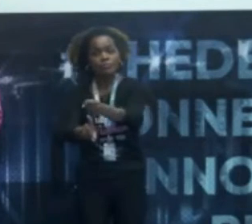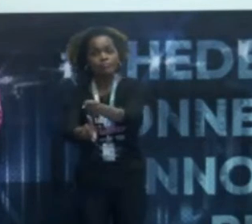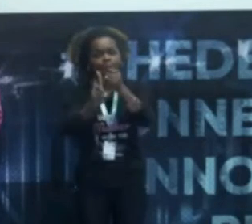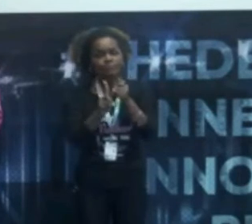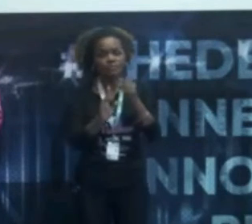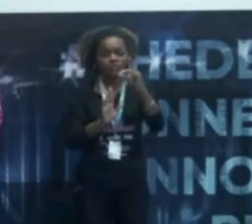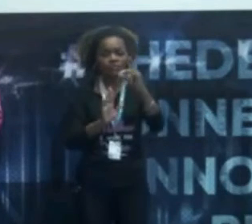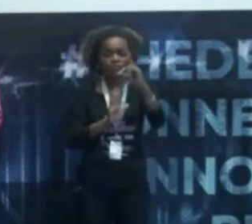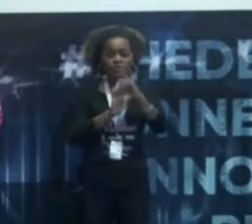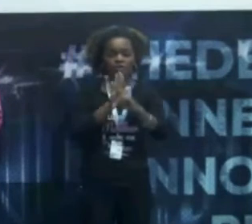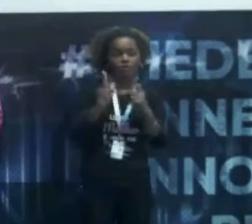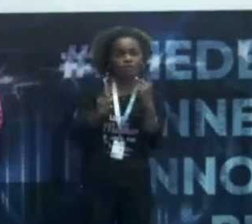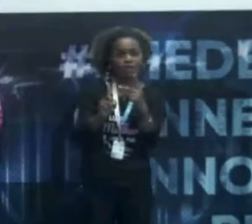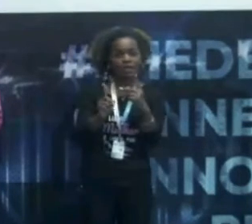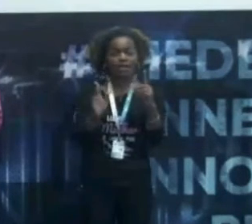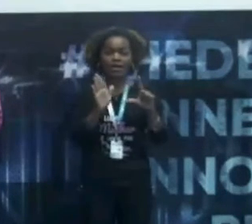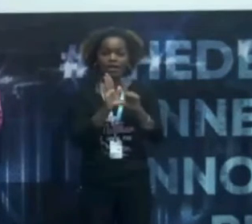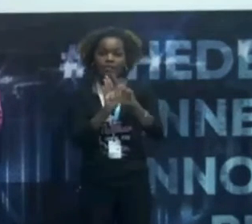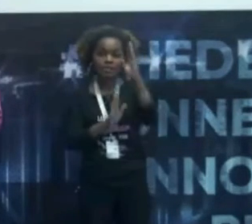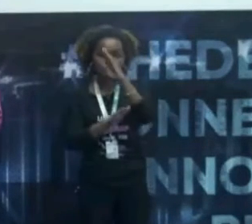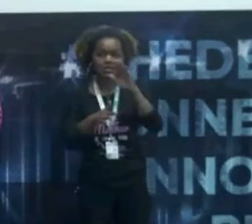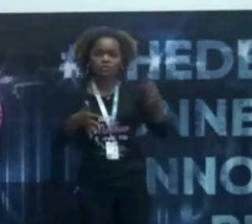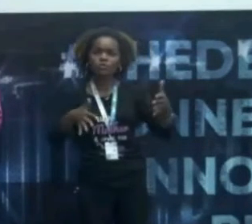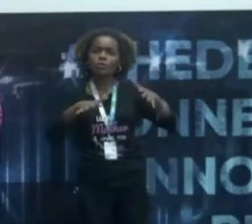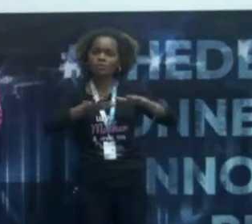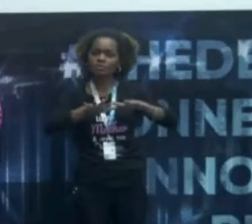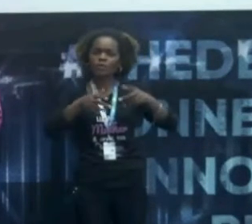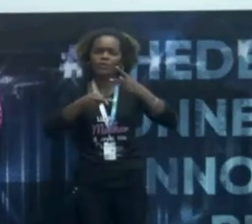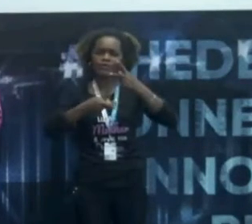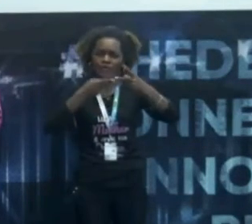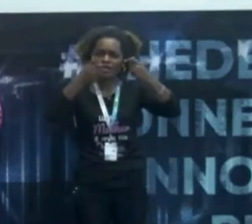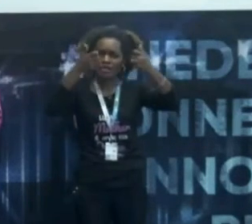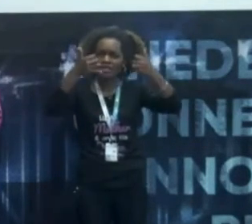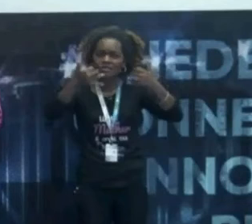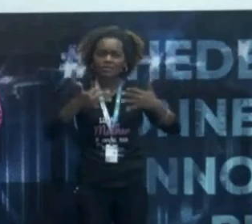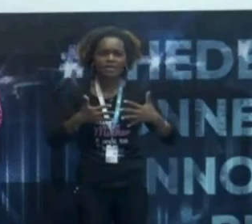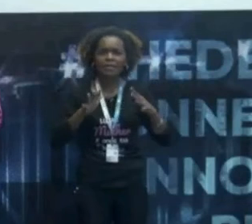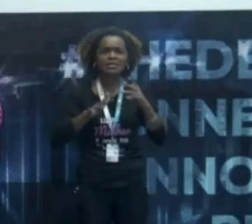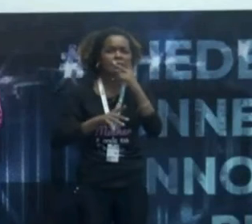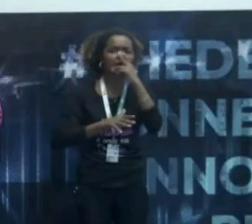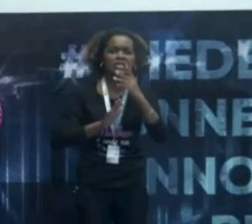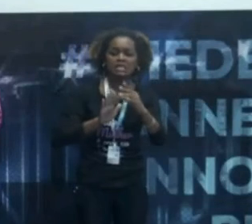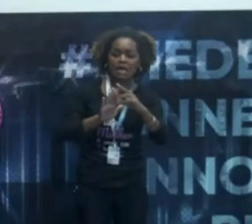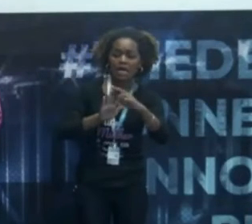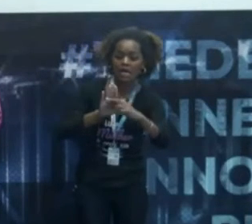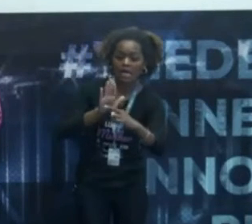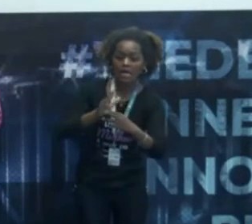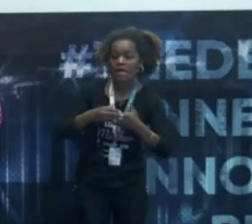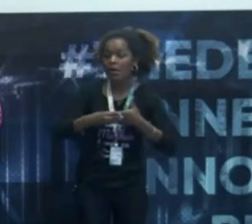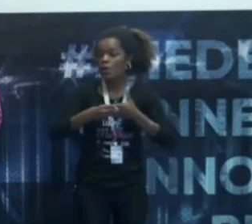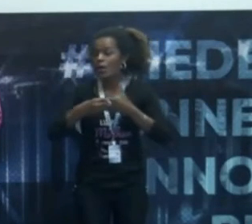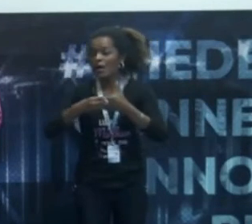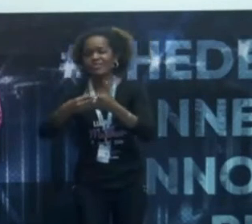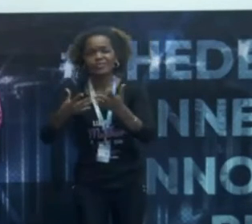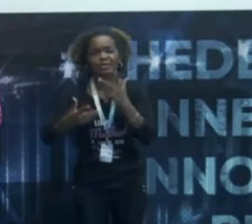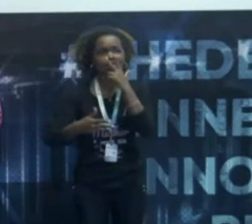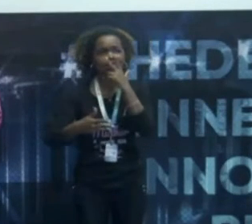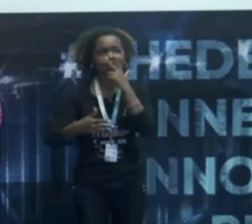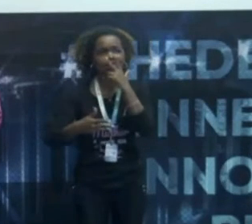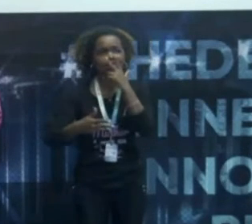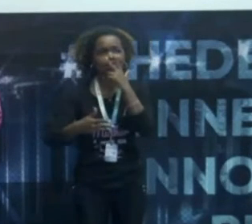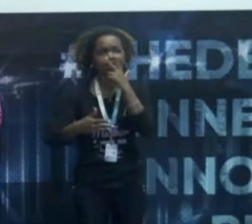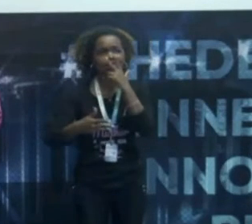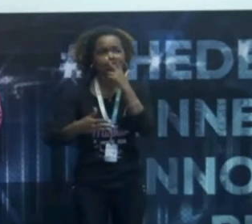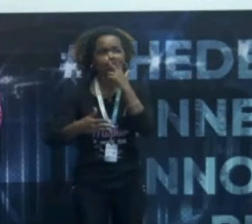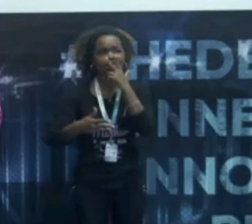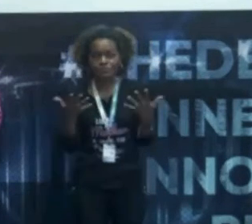Que a Lei Brasileira de Inclusão fala bastante sobre isso, só que ela não dá as diretrizes e os caminhos. Aí é que gera a complexidade de todo o debate. Mas a lei